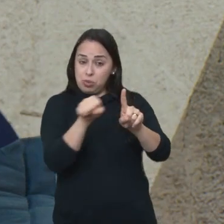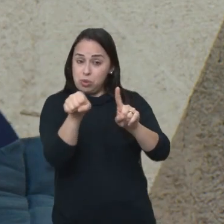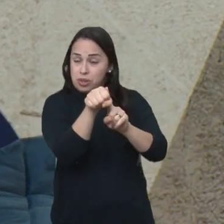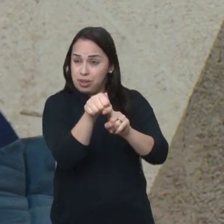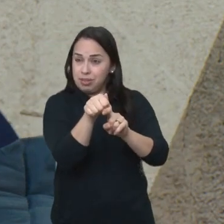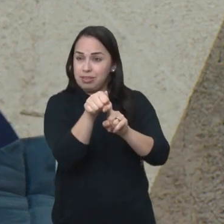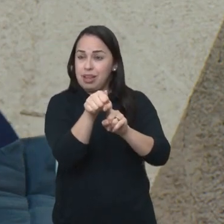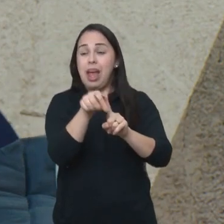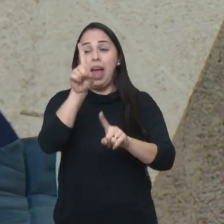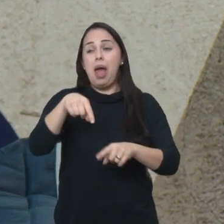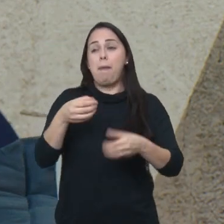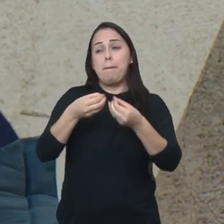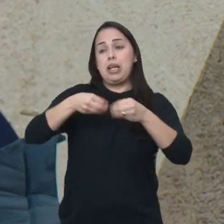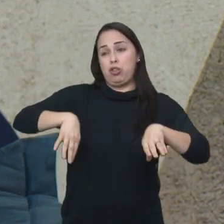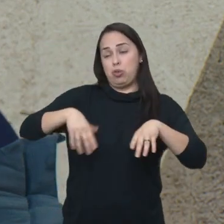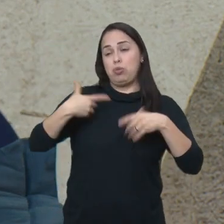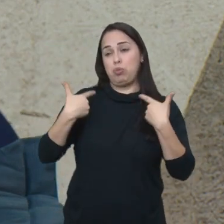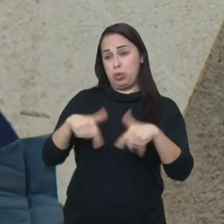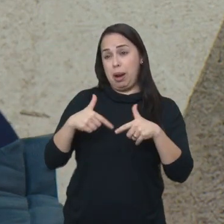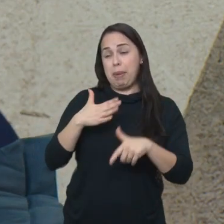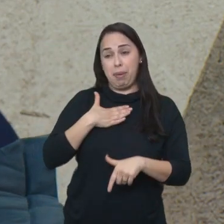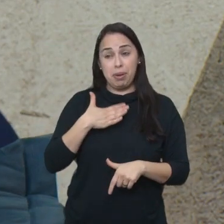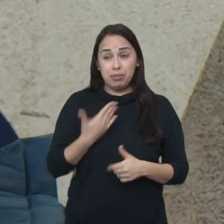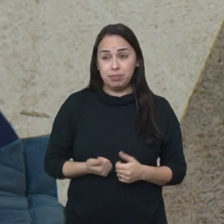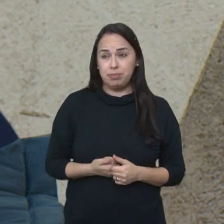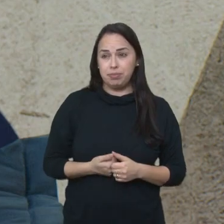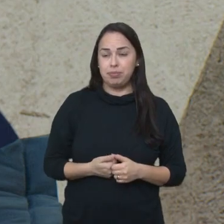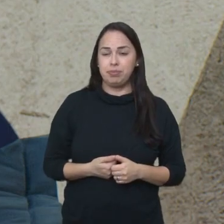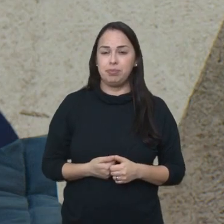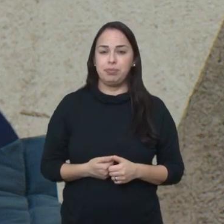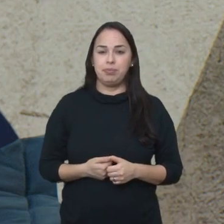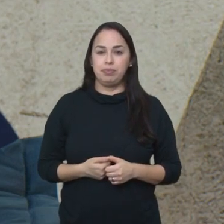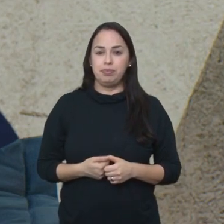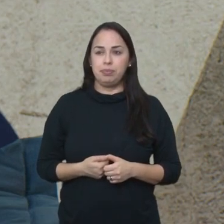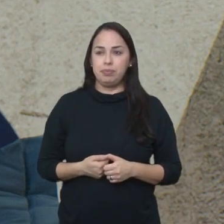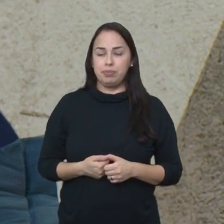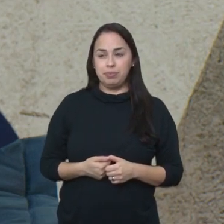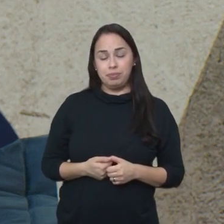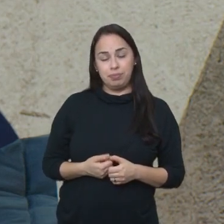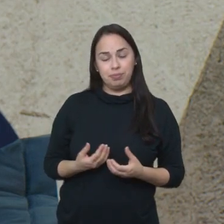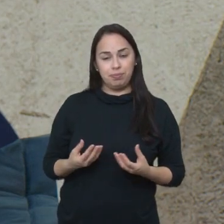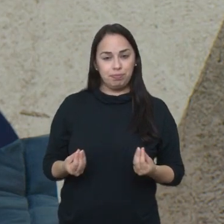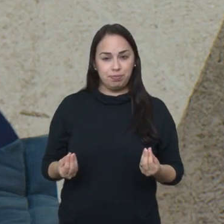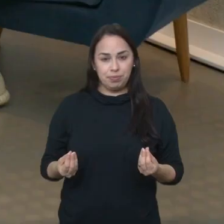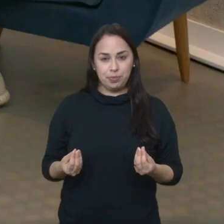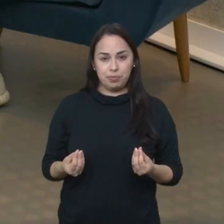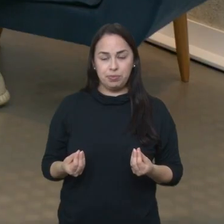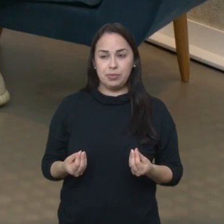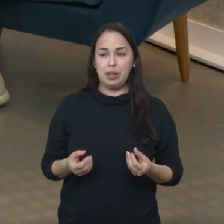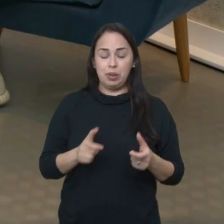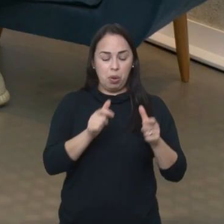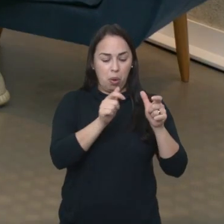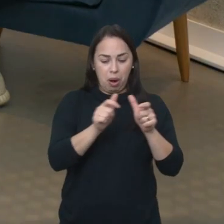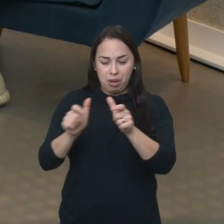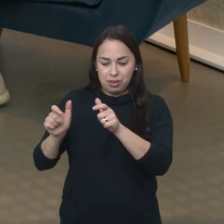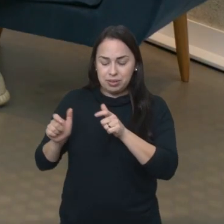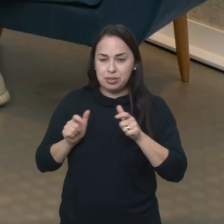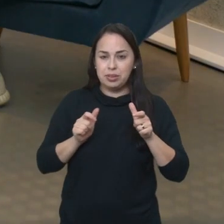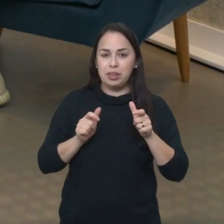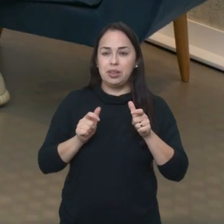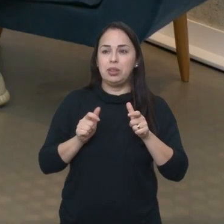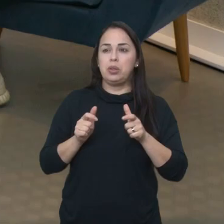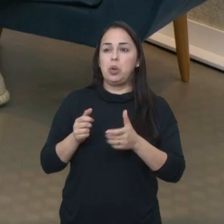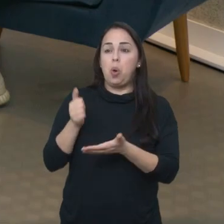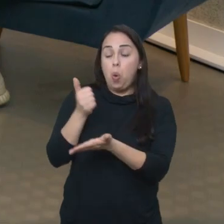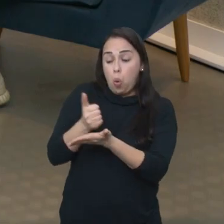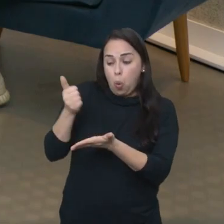sociedade, acaba impactando na qualidade do meu trabalho de forma indireta. Os espaços, as formas